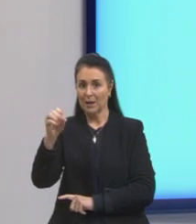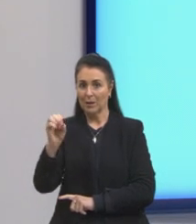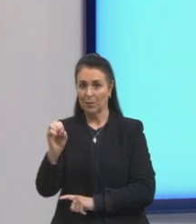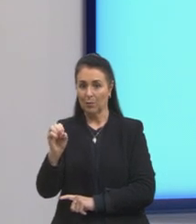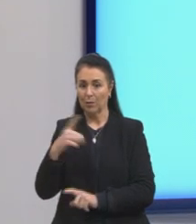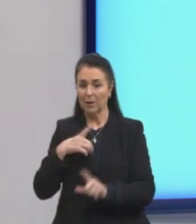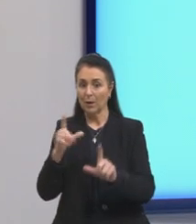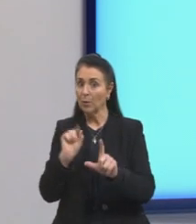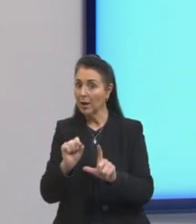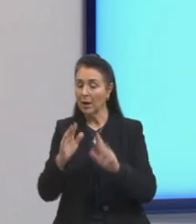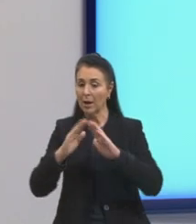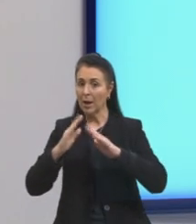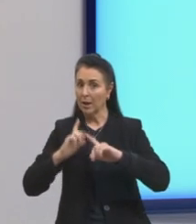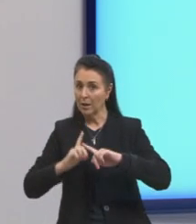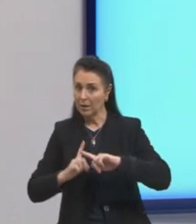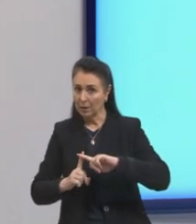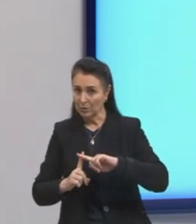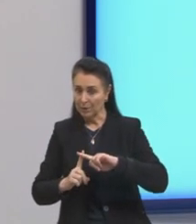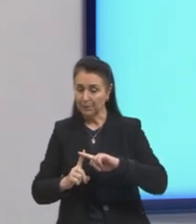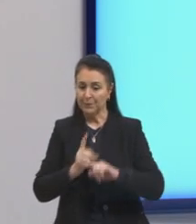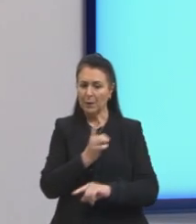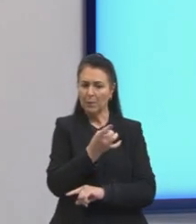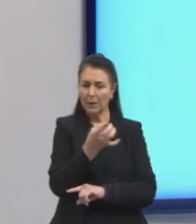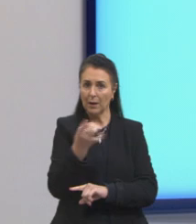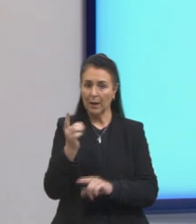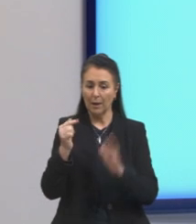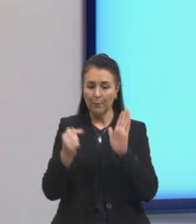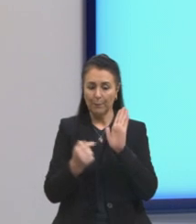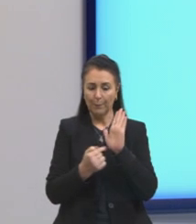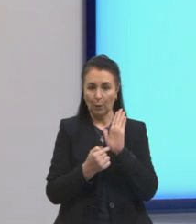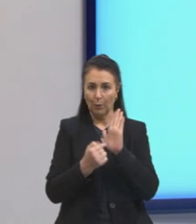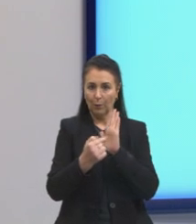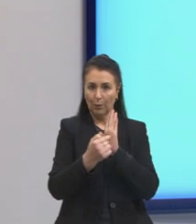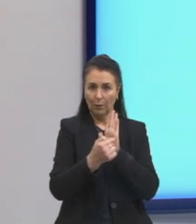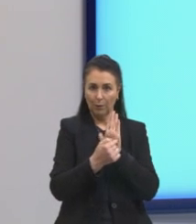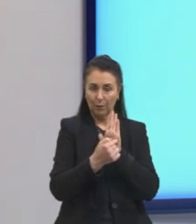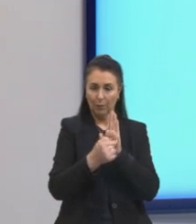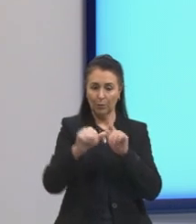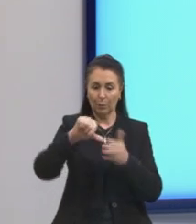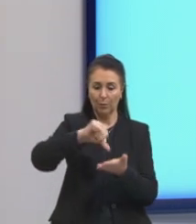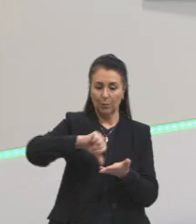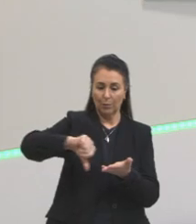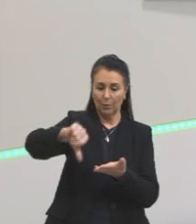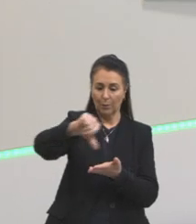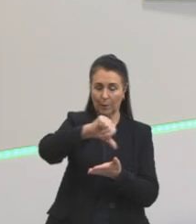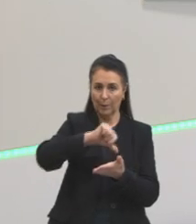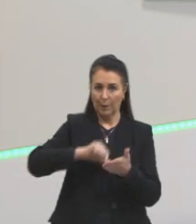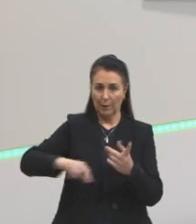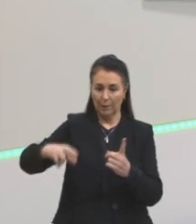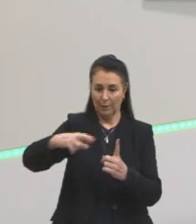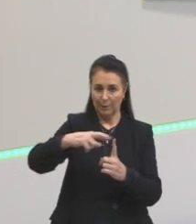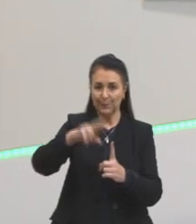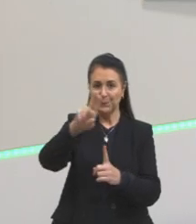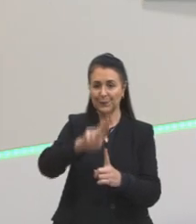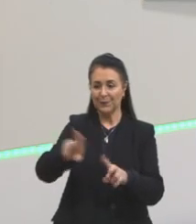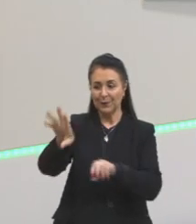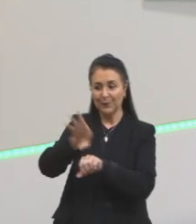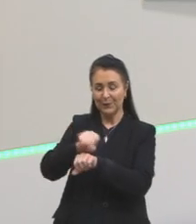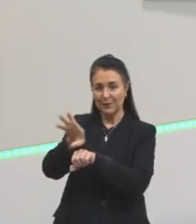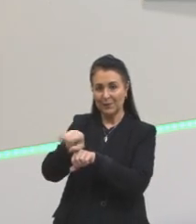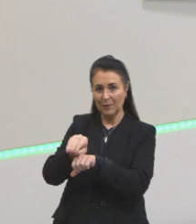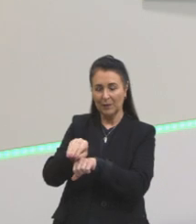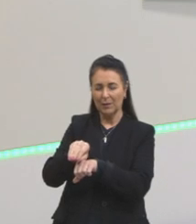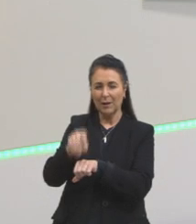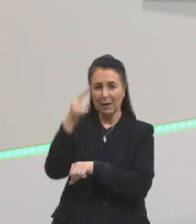vejam que para cada ponto no nosso mapa referencial aqui pegando os conhecimentos trazendo também